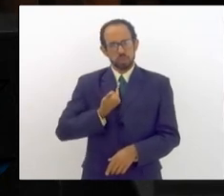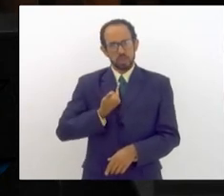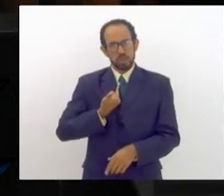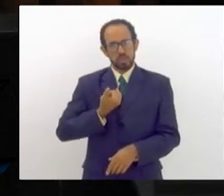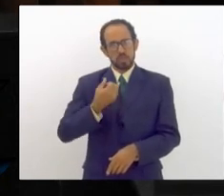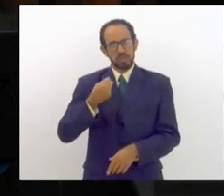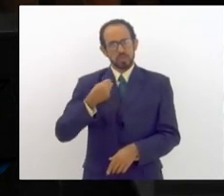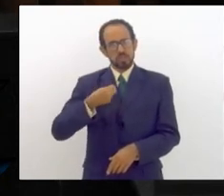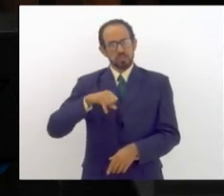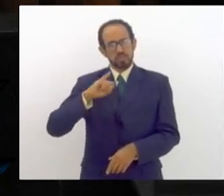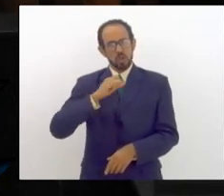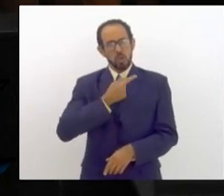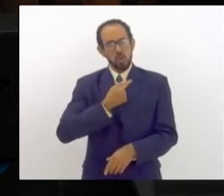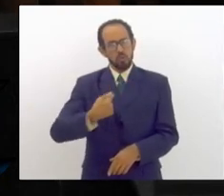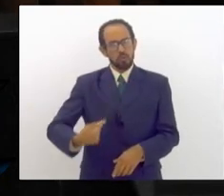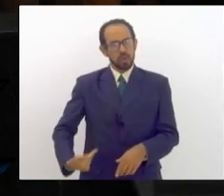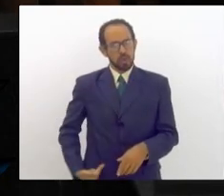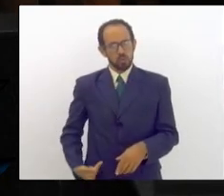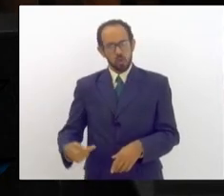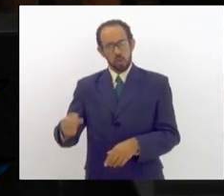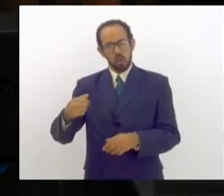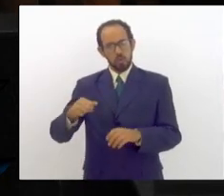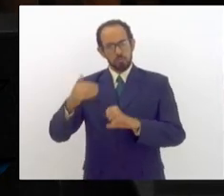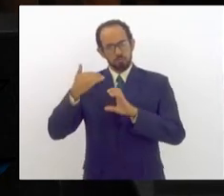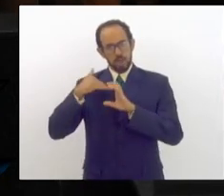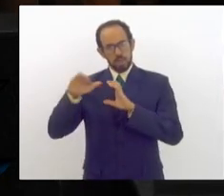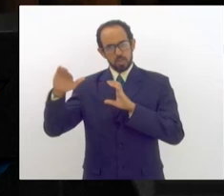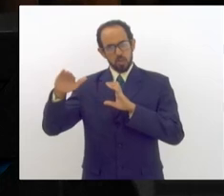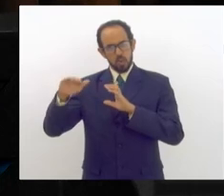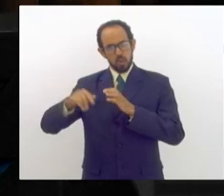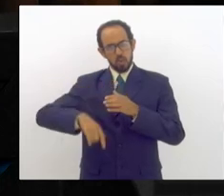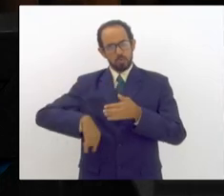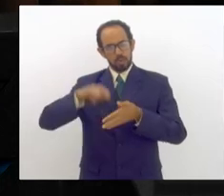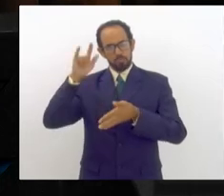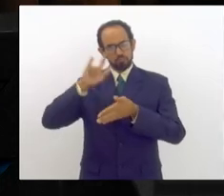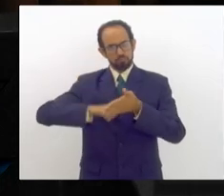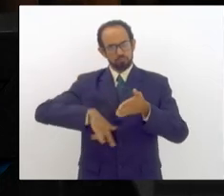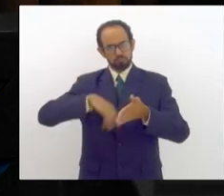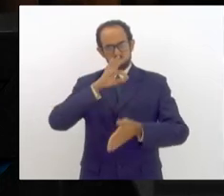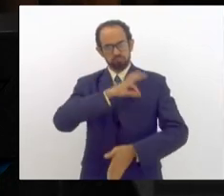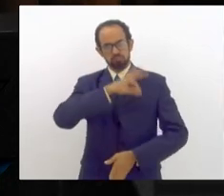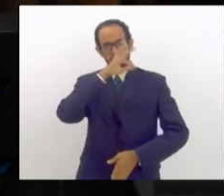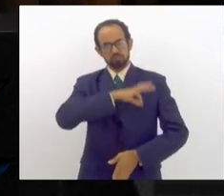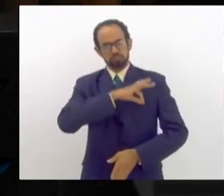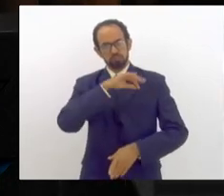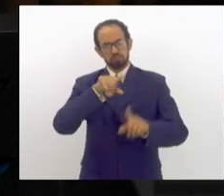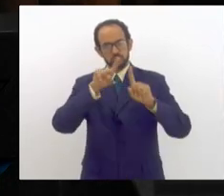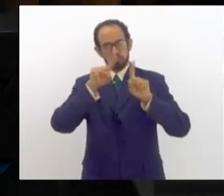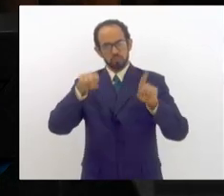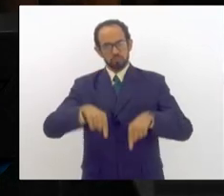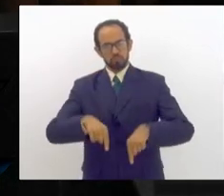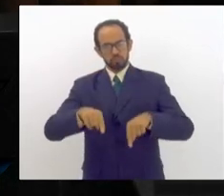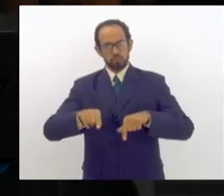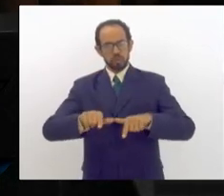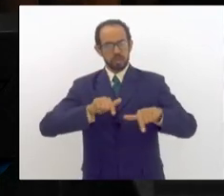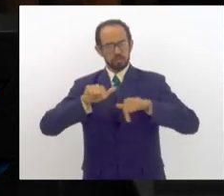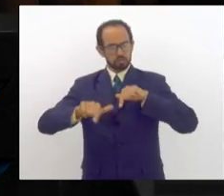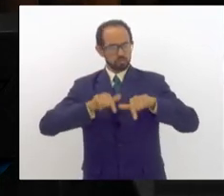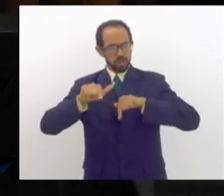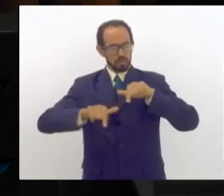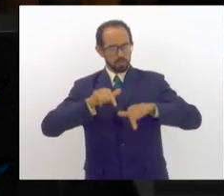tenha mandado colocar na folha de pagamento dos Servidores ativos